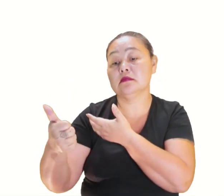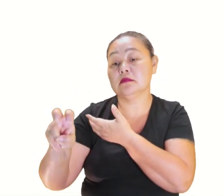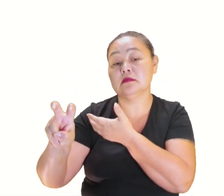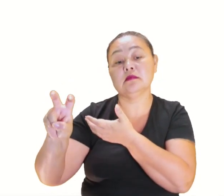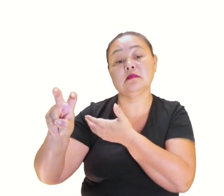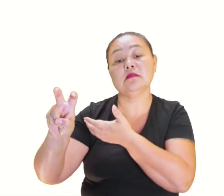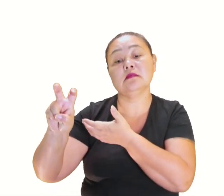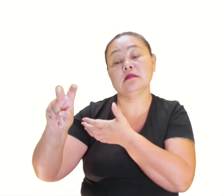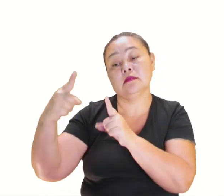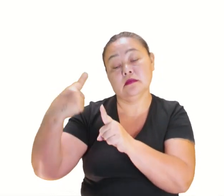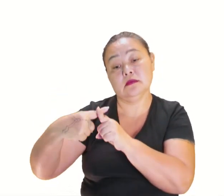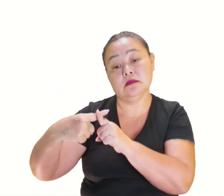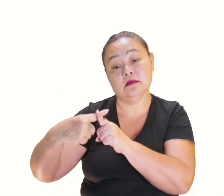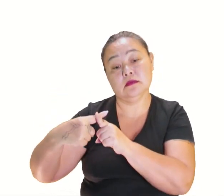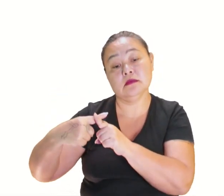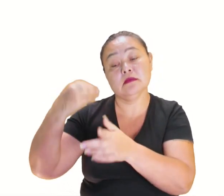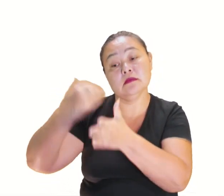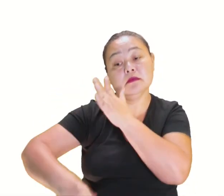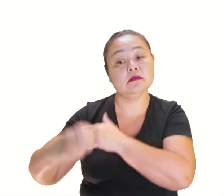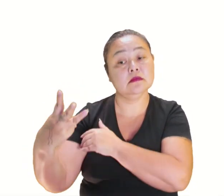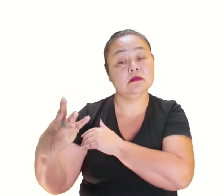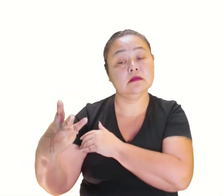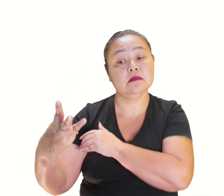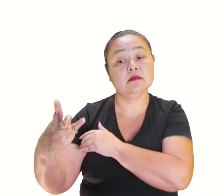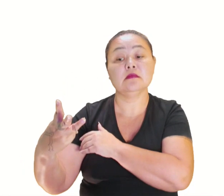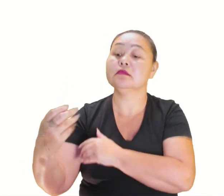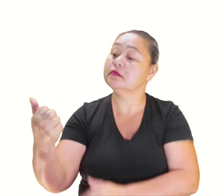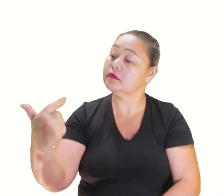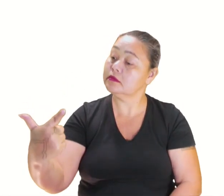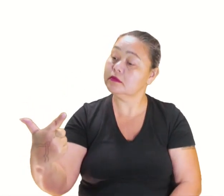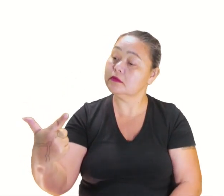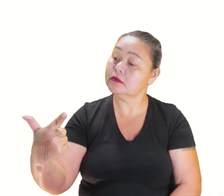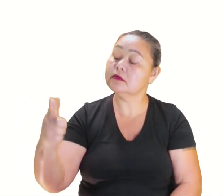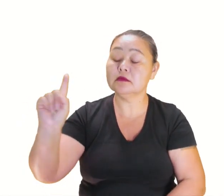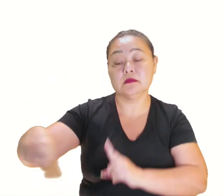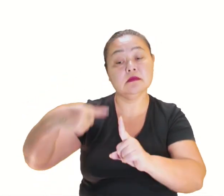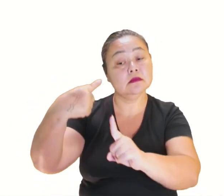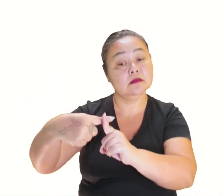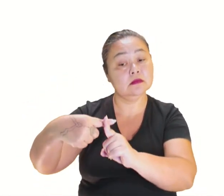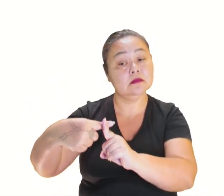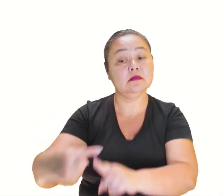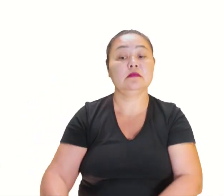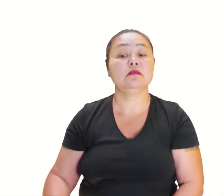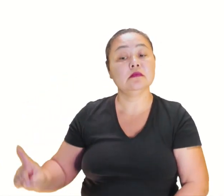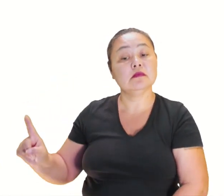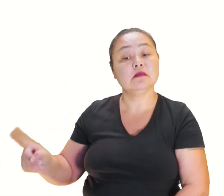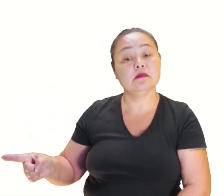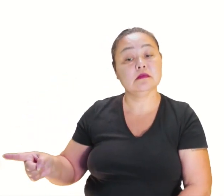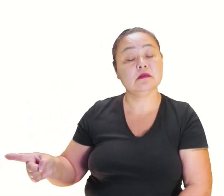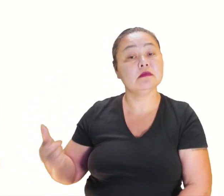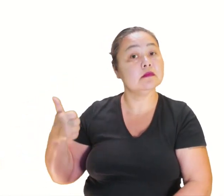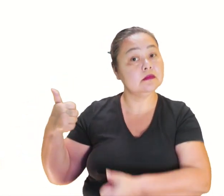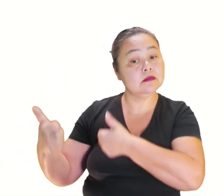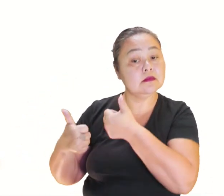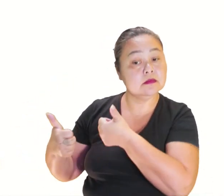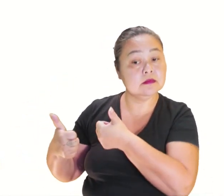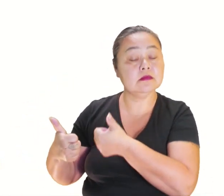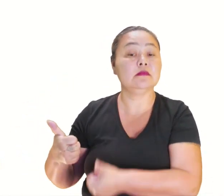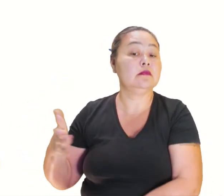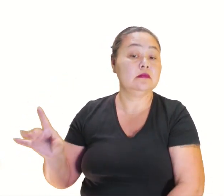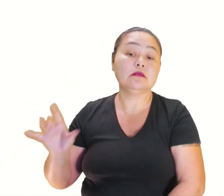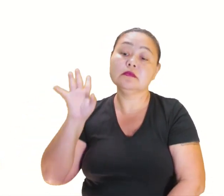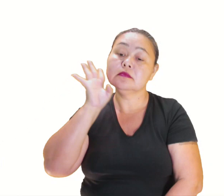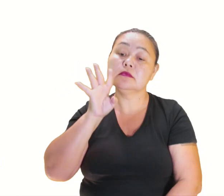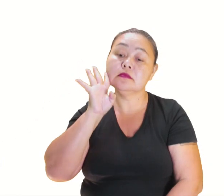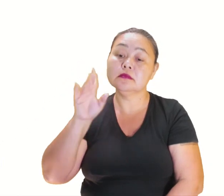tenho 15 positivo. Tiro 3. Vai ficar com 12. 12 ainda Positivo. Beleza? Beleza. Olha aí